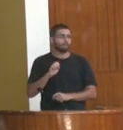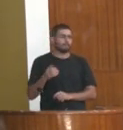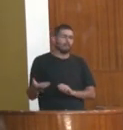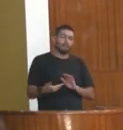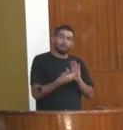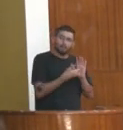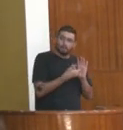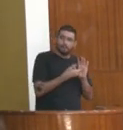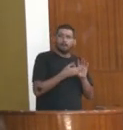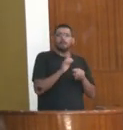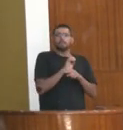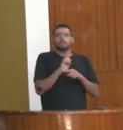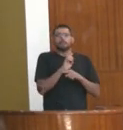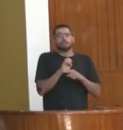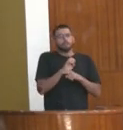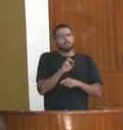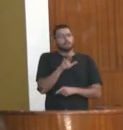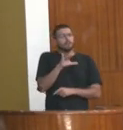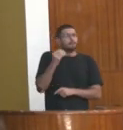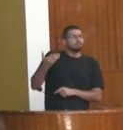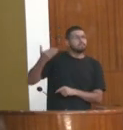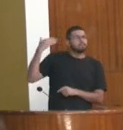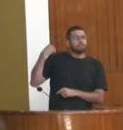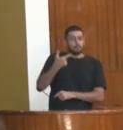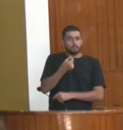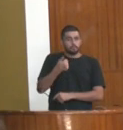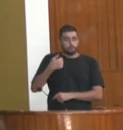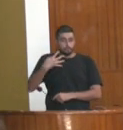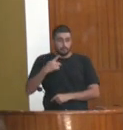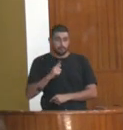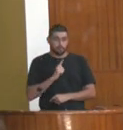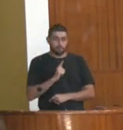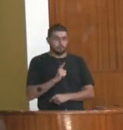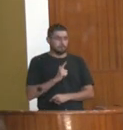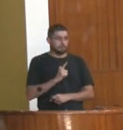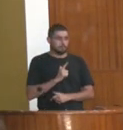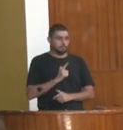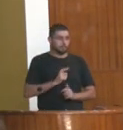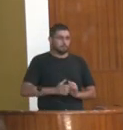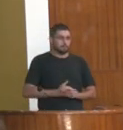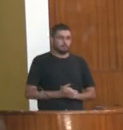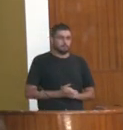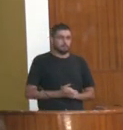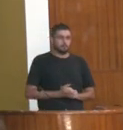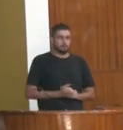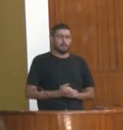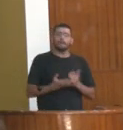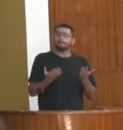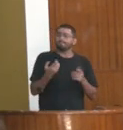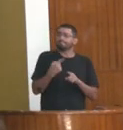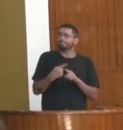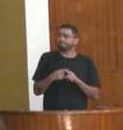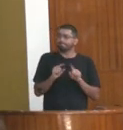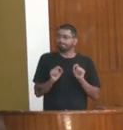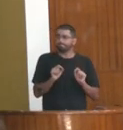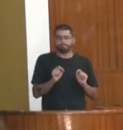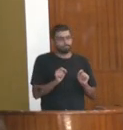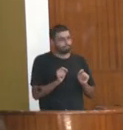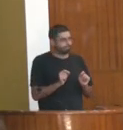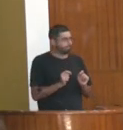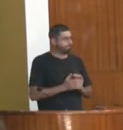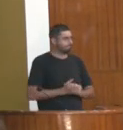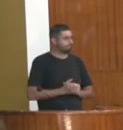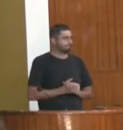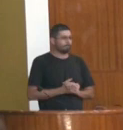Constituição do Estado do Rio de Janeiro, no artigo 14. Então, mediante a documentação, até porque, gente, não existe